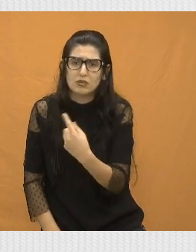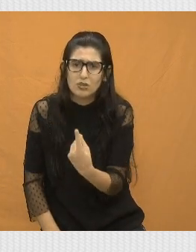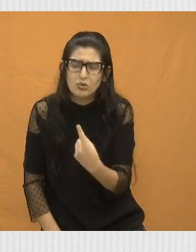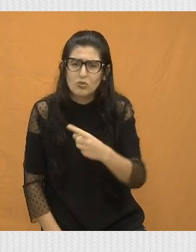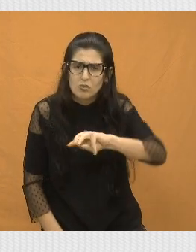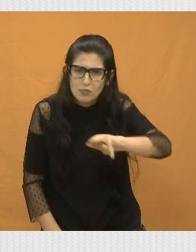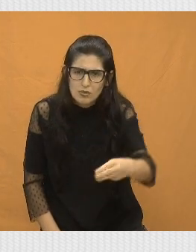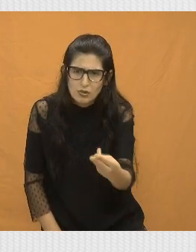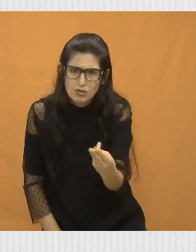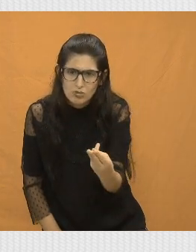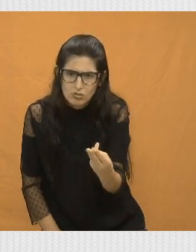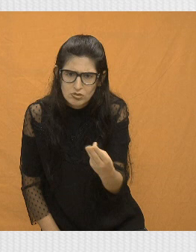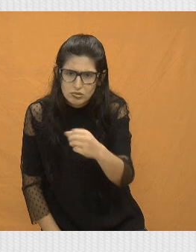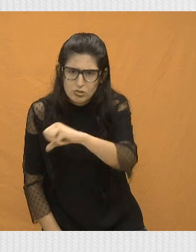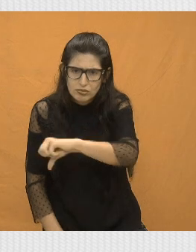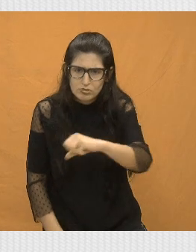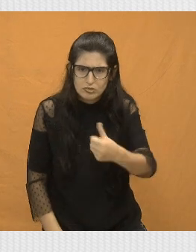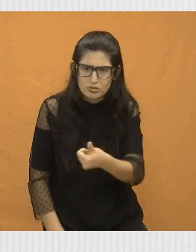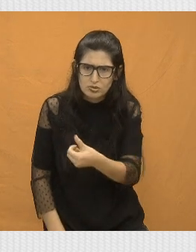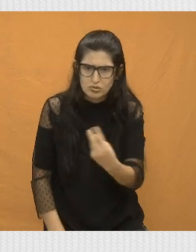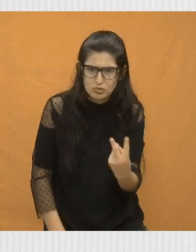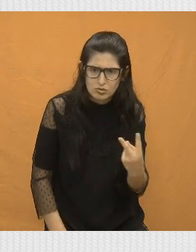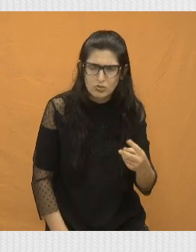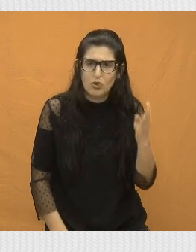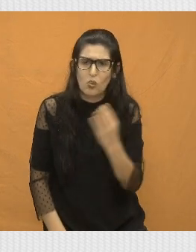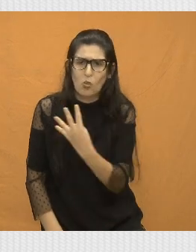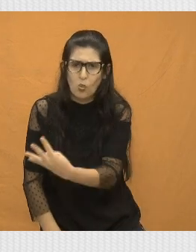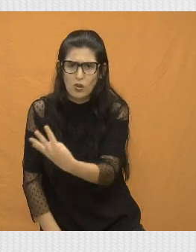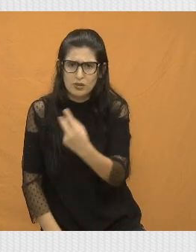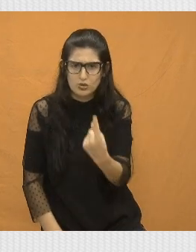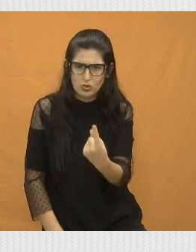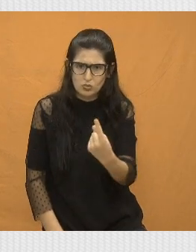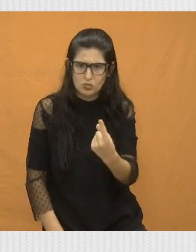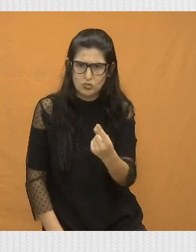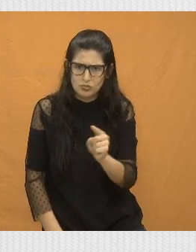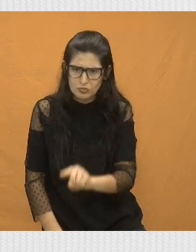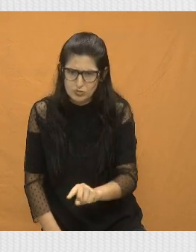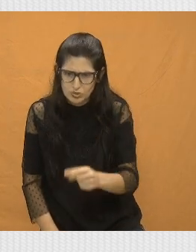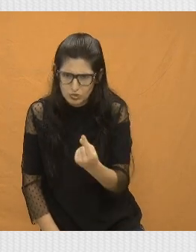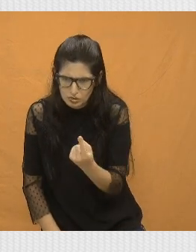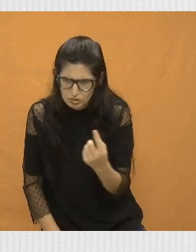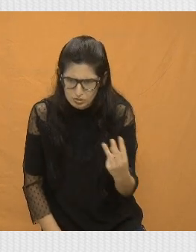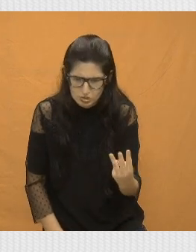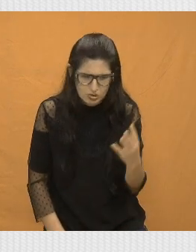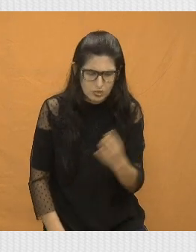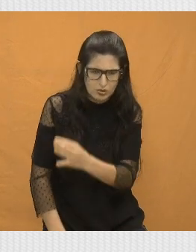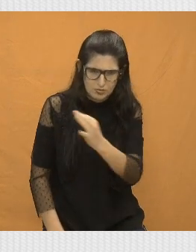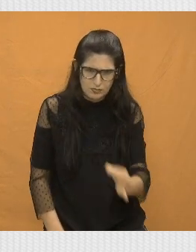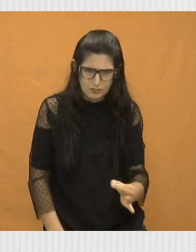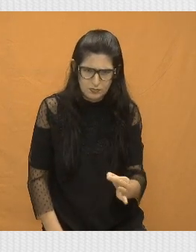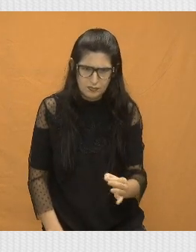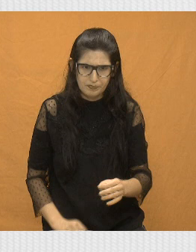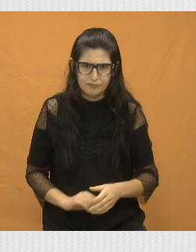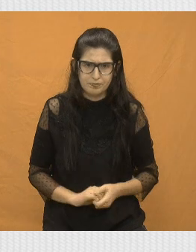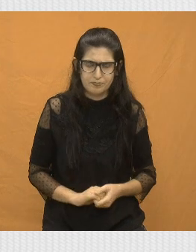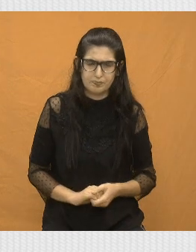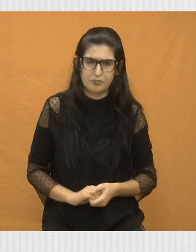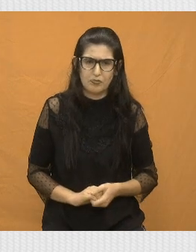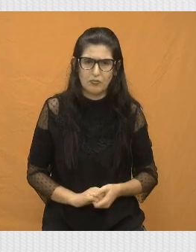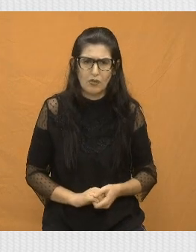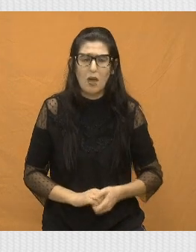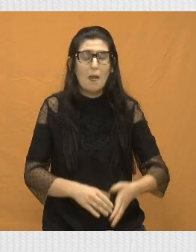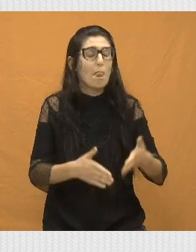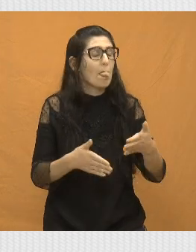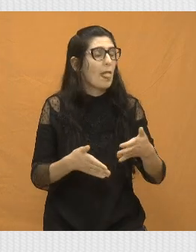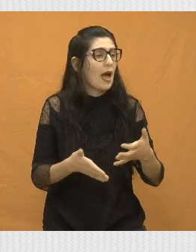962 mil, chegando na ordem de 41,5%. FPM, Fundo de Participação dos